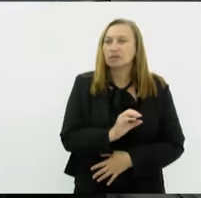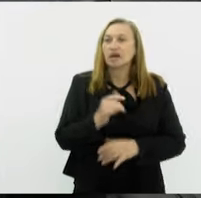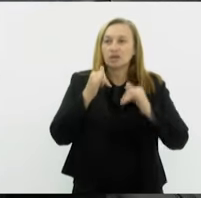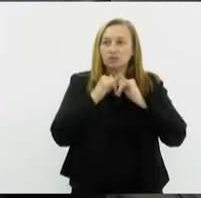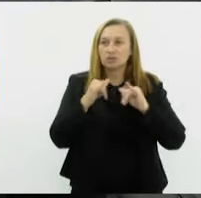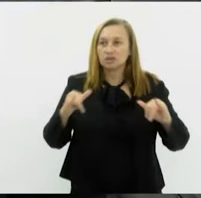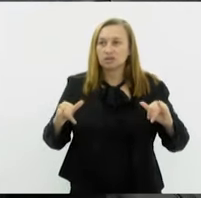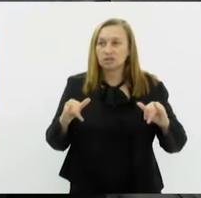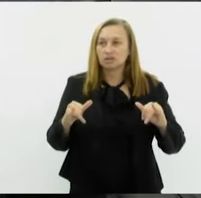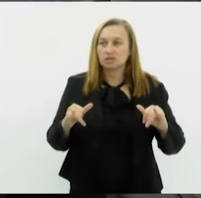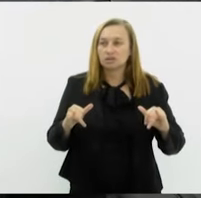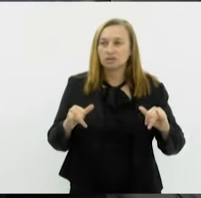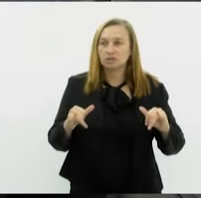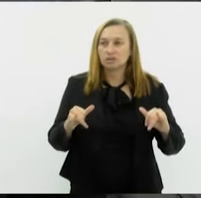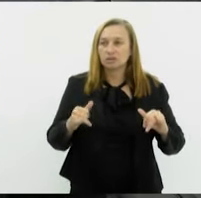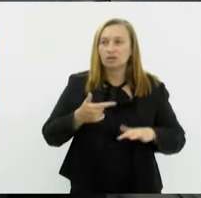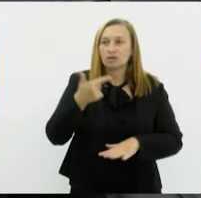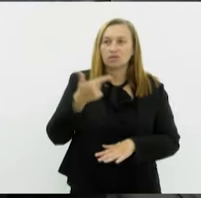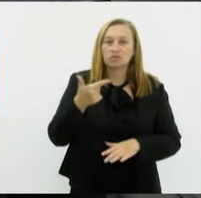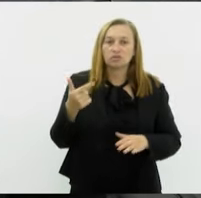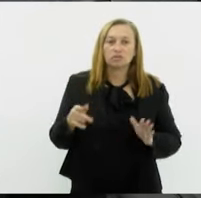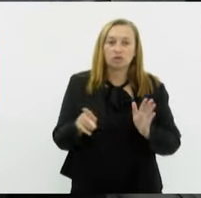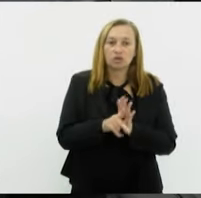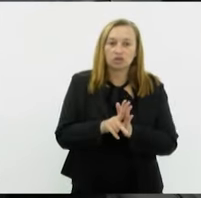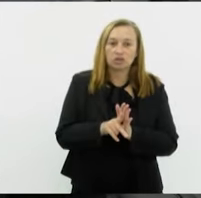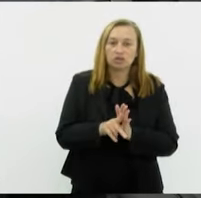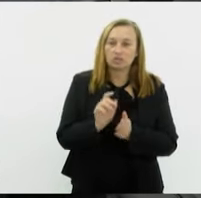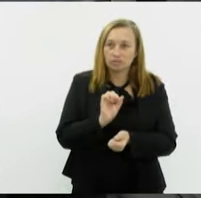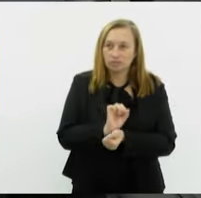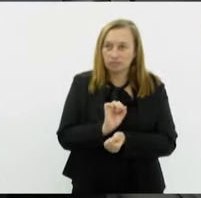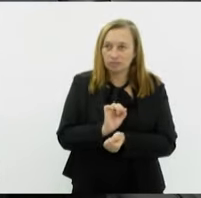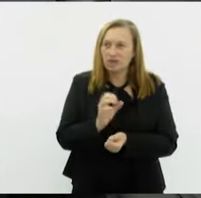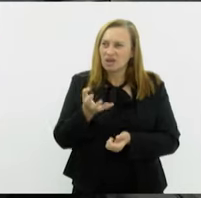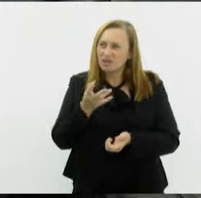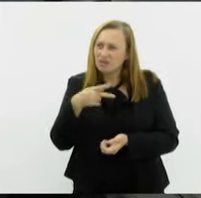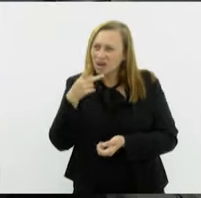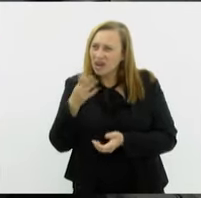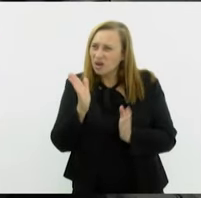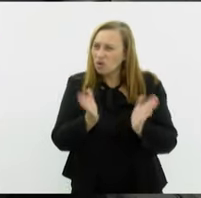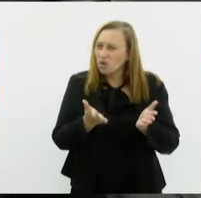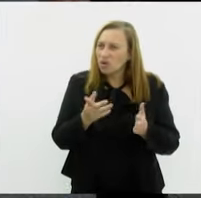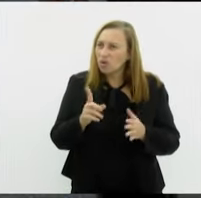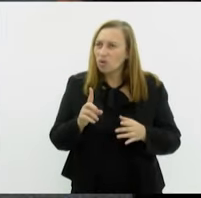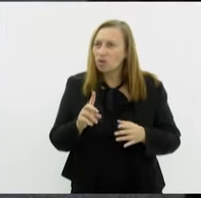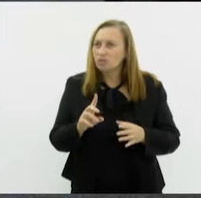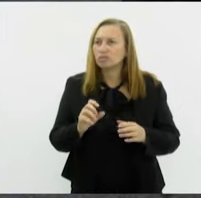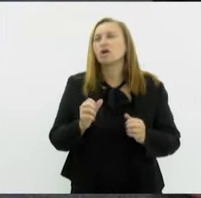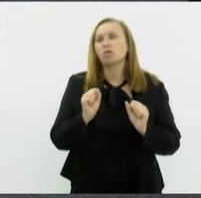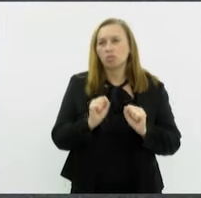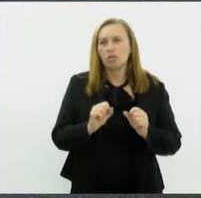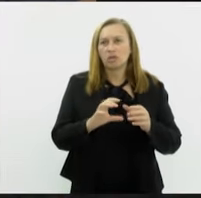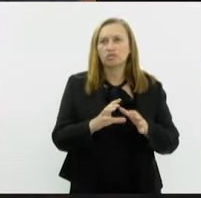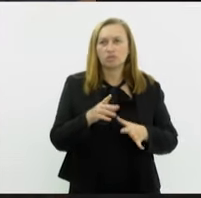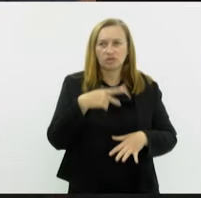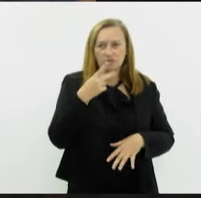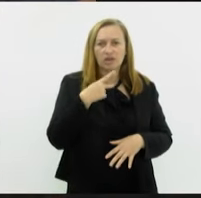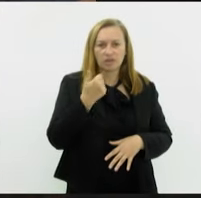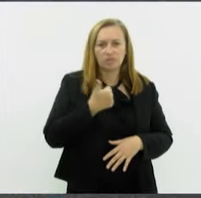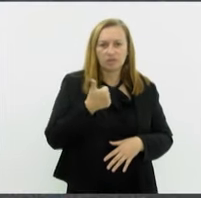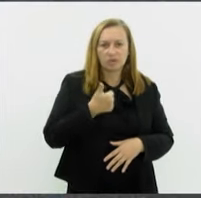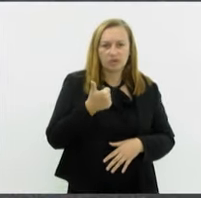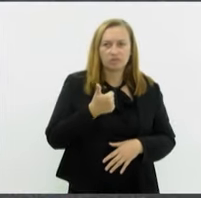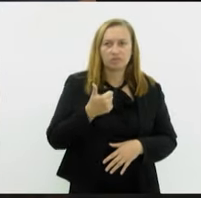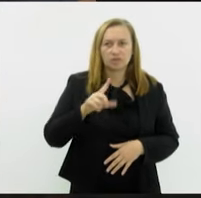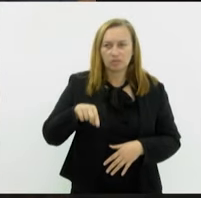Anuncio. É sobre o segundo projeto, depois tá. Só anunciar. Quer falar agora ou canto primeiro? Pode cantar, presidente. Projeto, aí em seguida eu